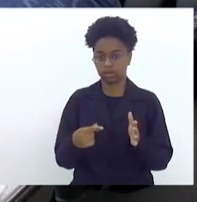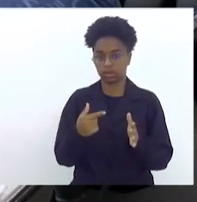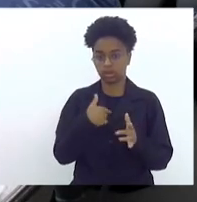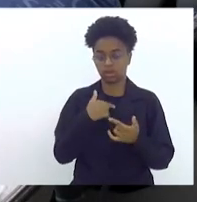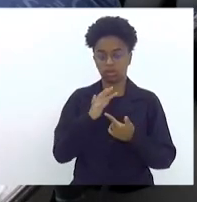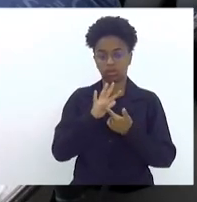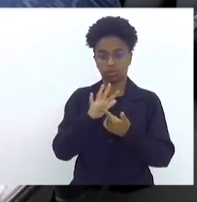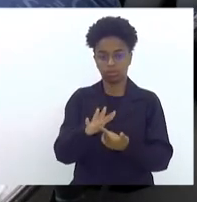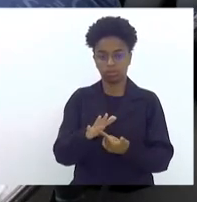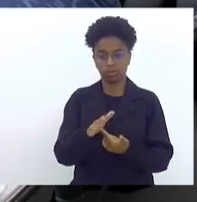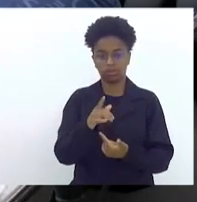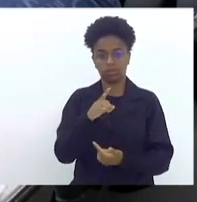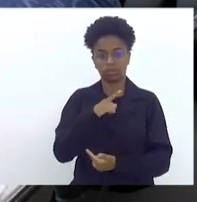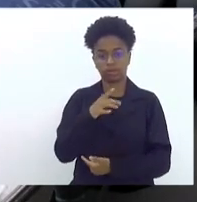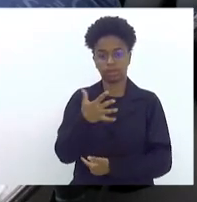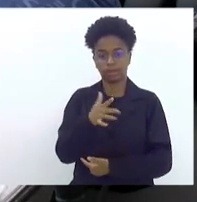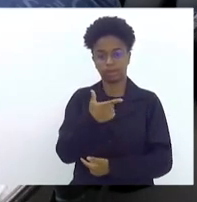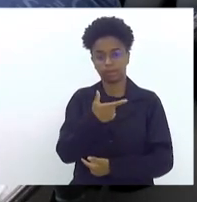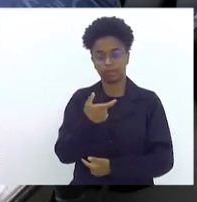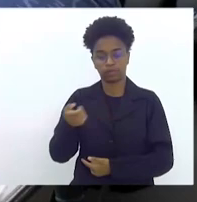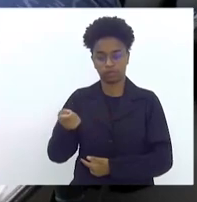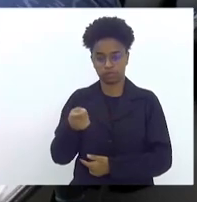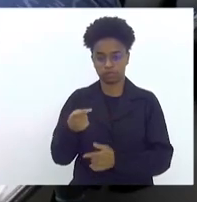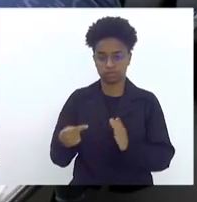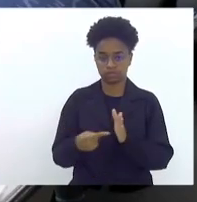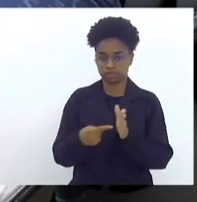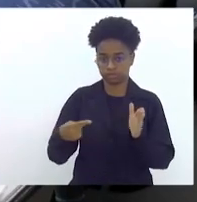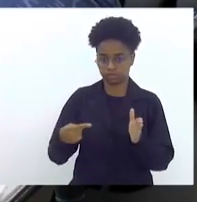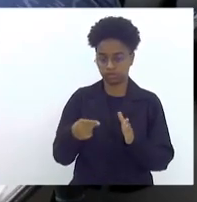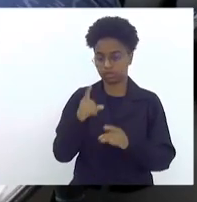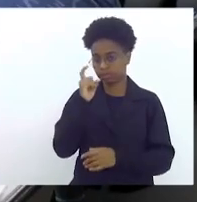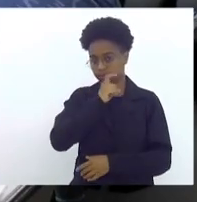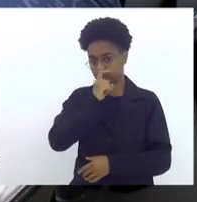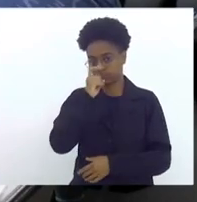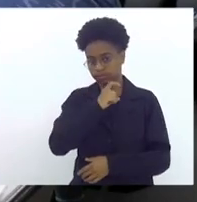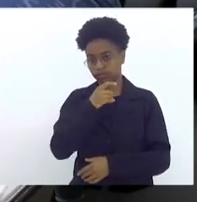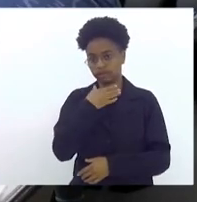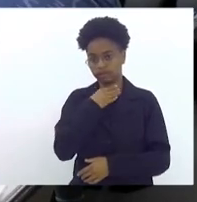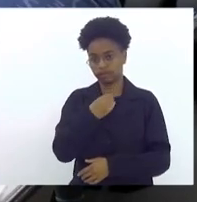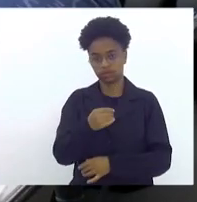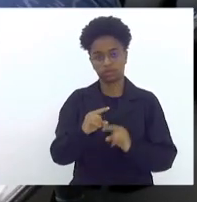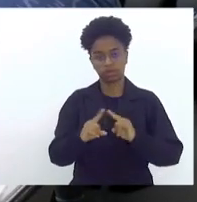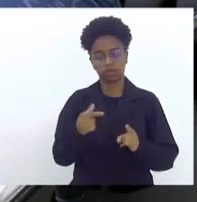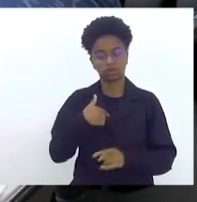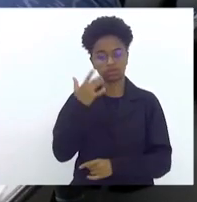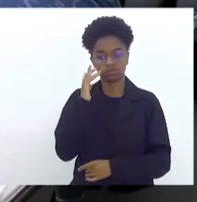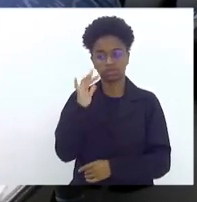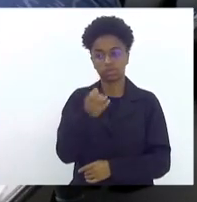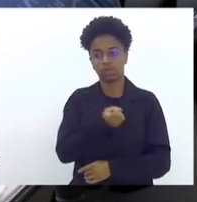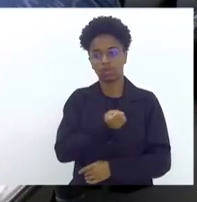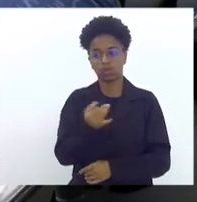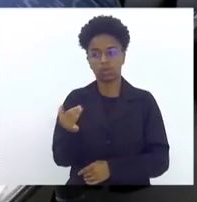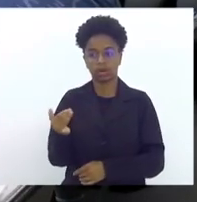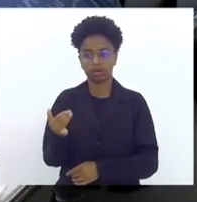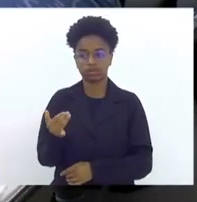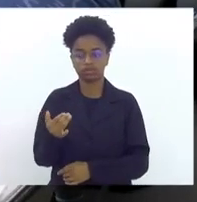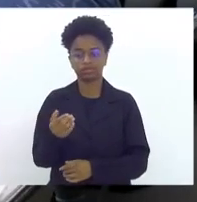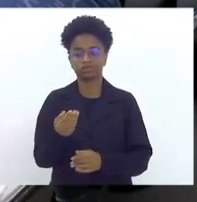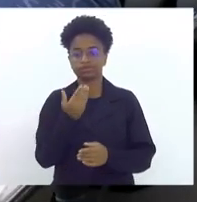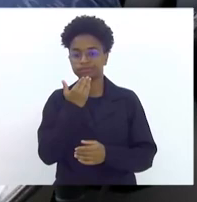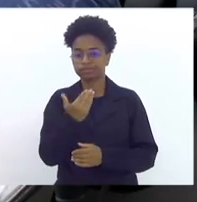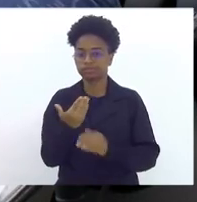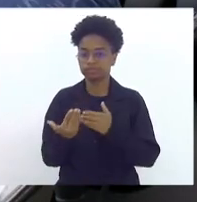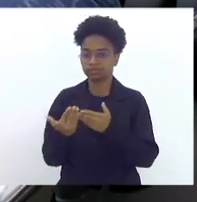basicamente 200 casos denúncias de denunciação criminosa eu não sei quantos denúncias os pedidos foram julgados procedentes